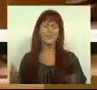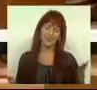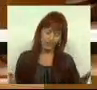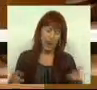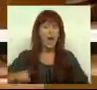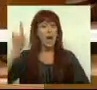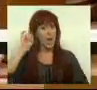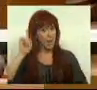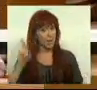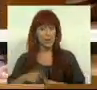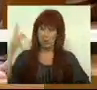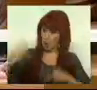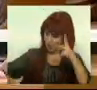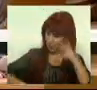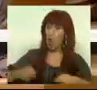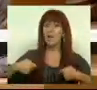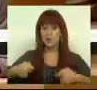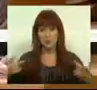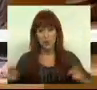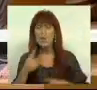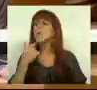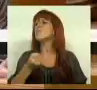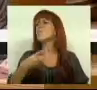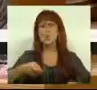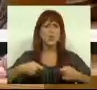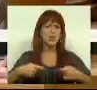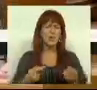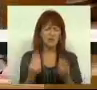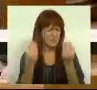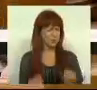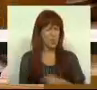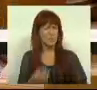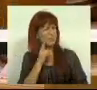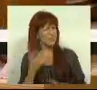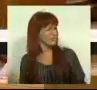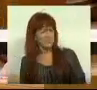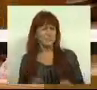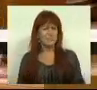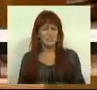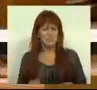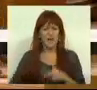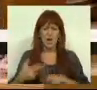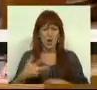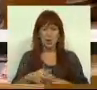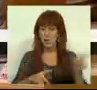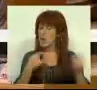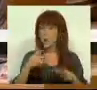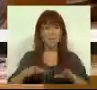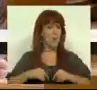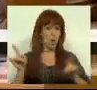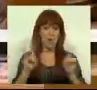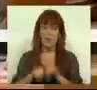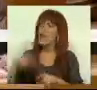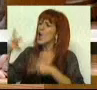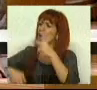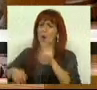portanto, importante cortar na despesa, há muita despesa injusta e ilegítima para cortar e não é admissível